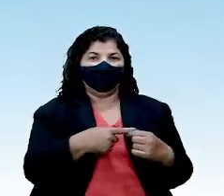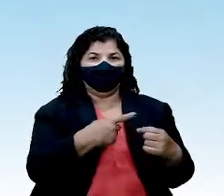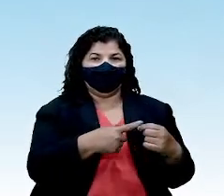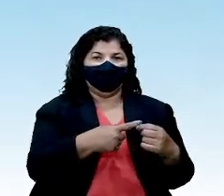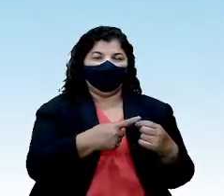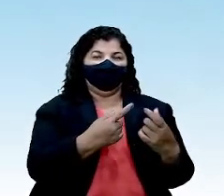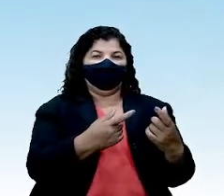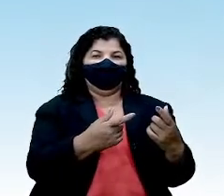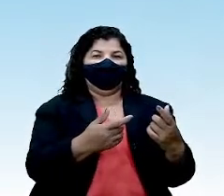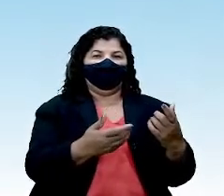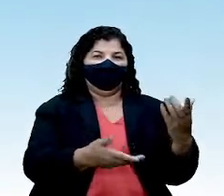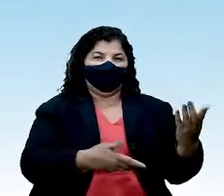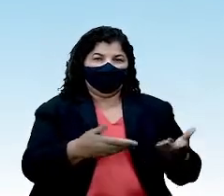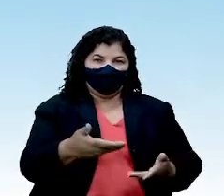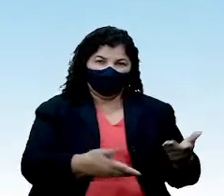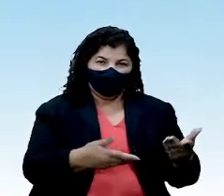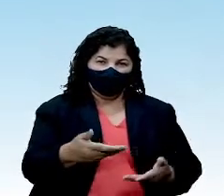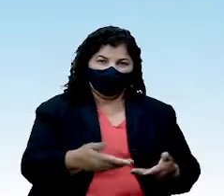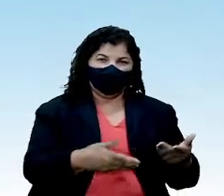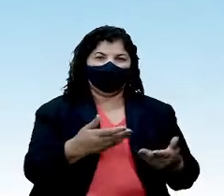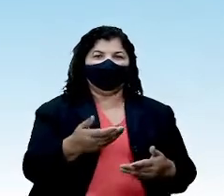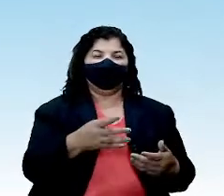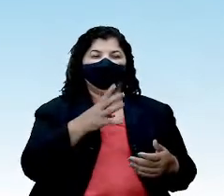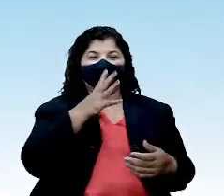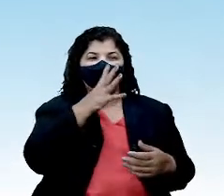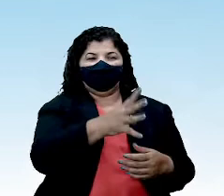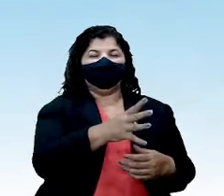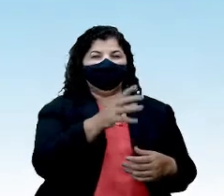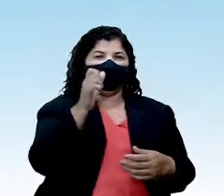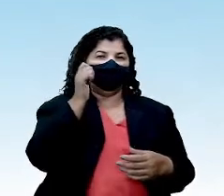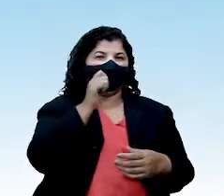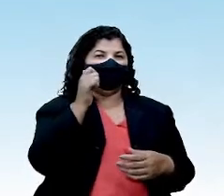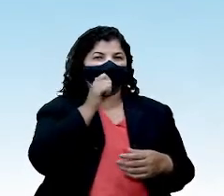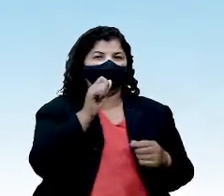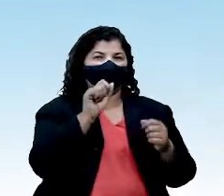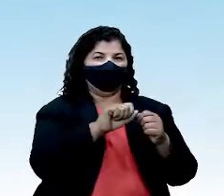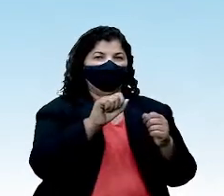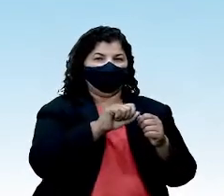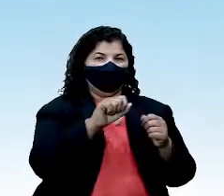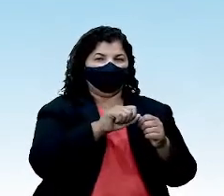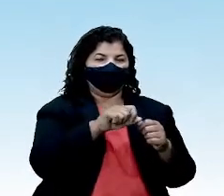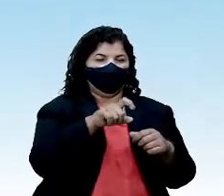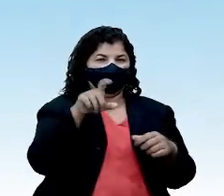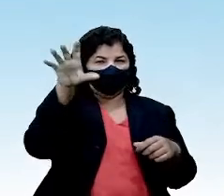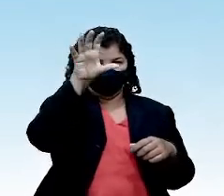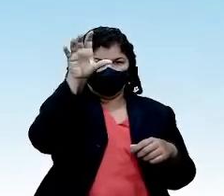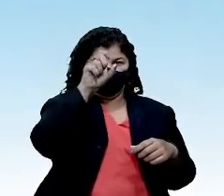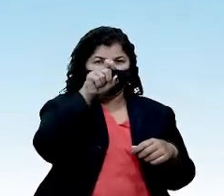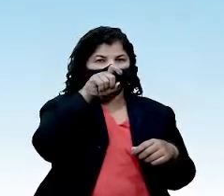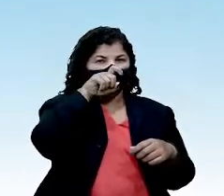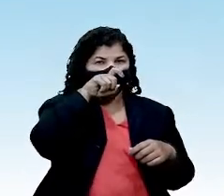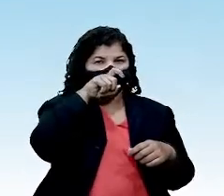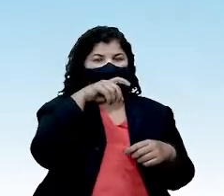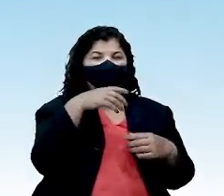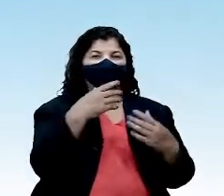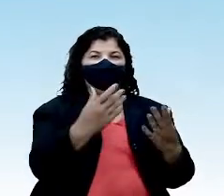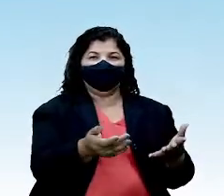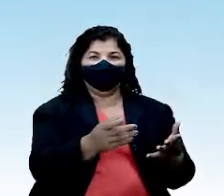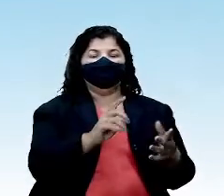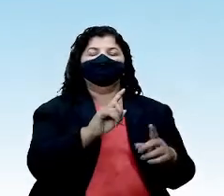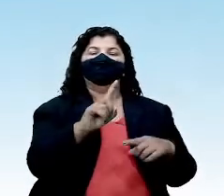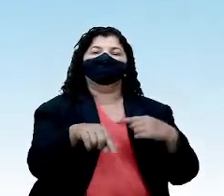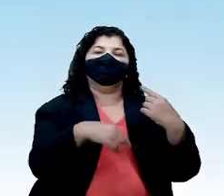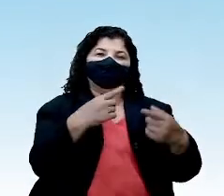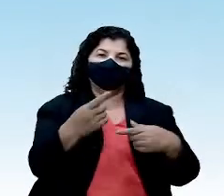camponeses e, sobretudo, mulheres de praticarem feitiçaria. Depois, com desculpas,